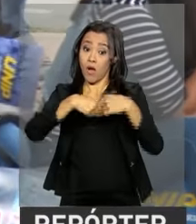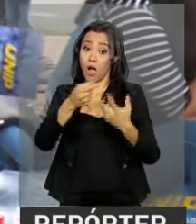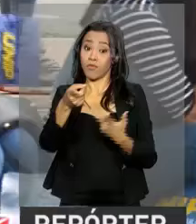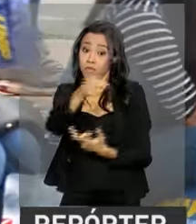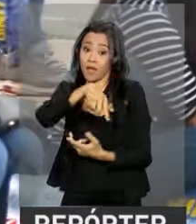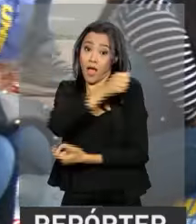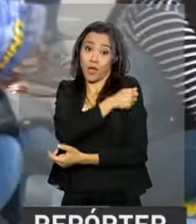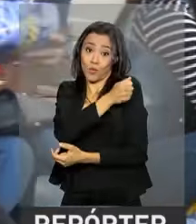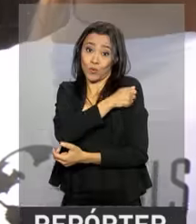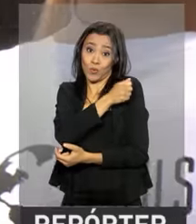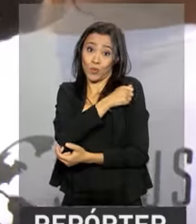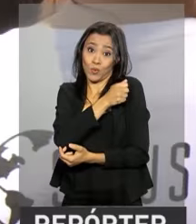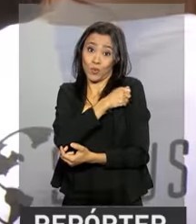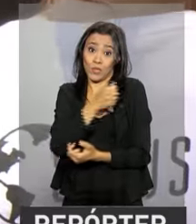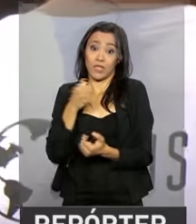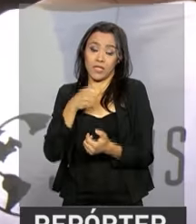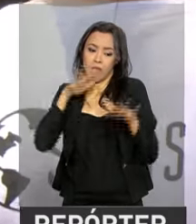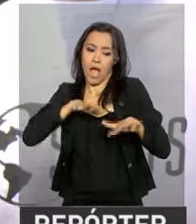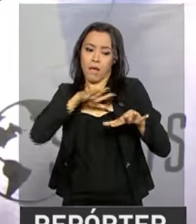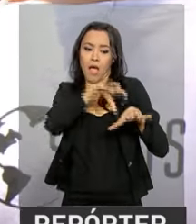alguns locais de prova,